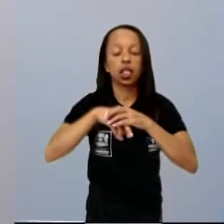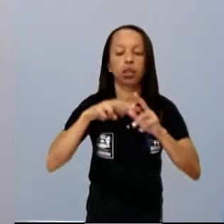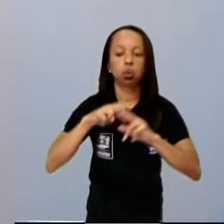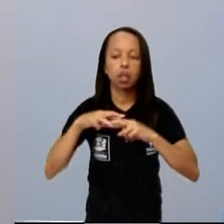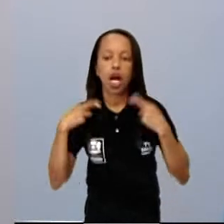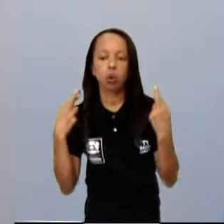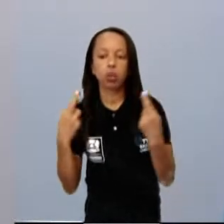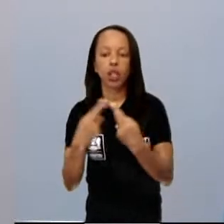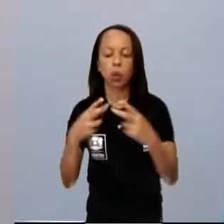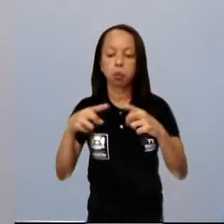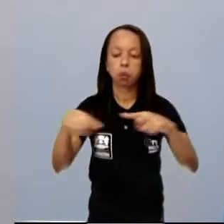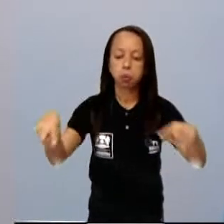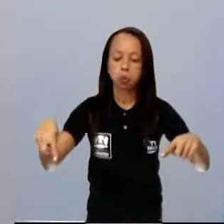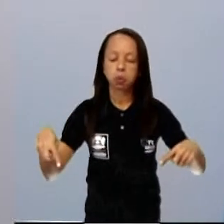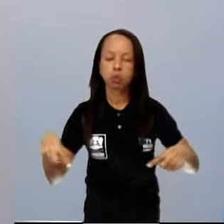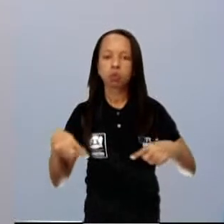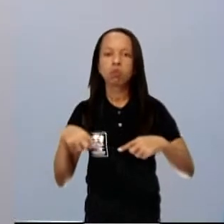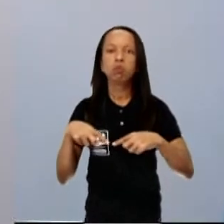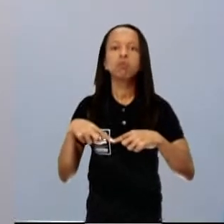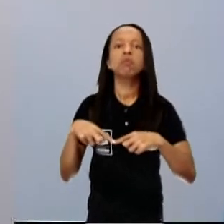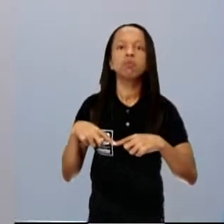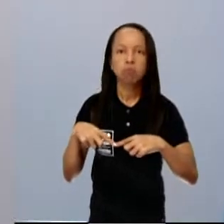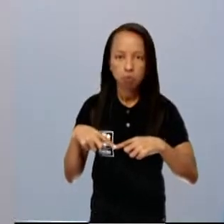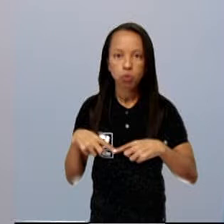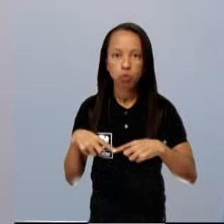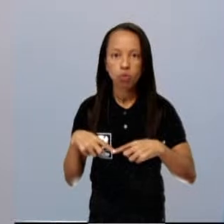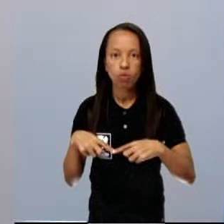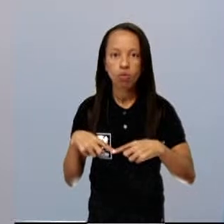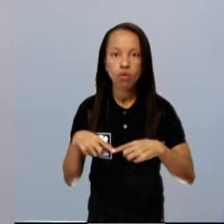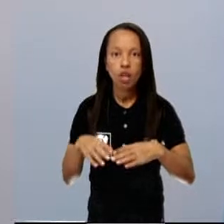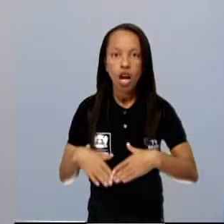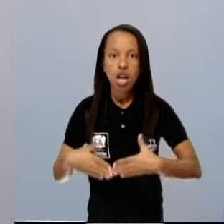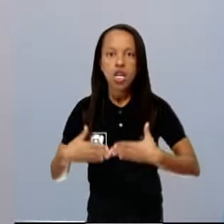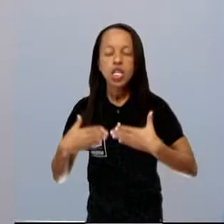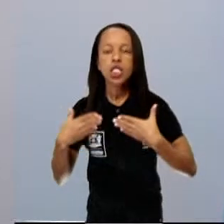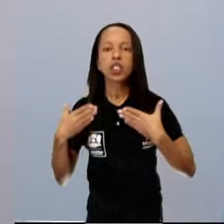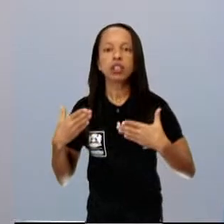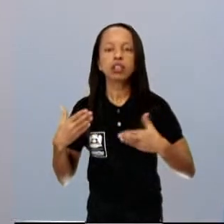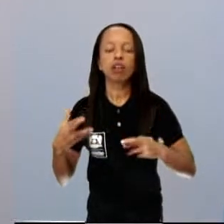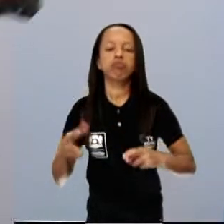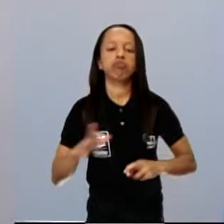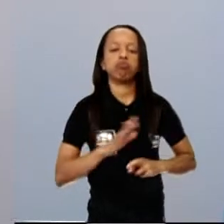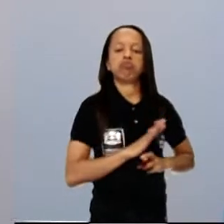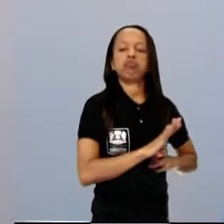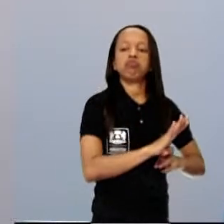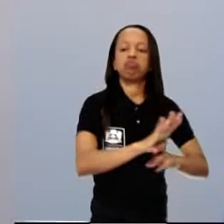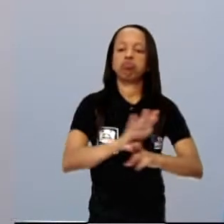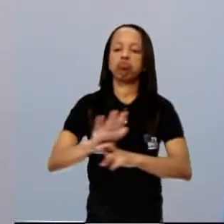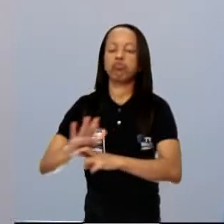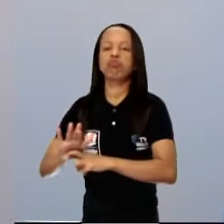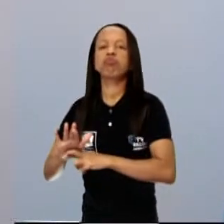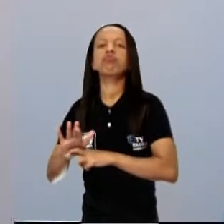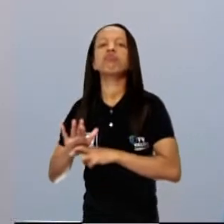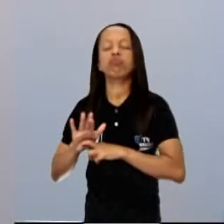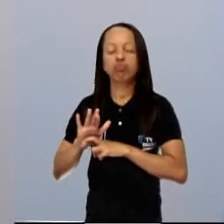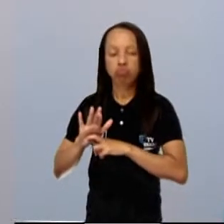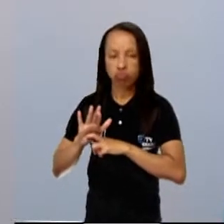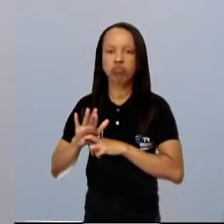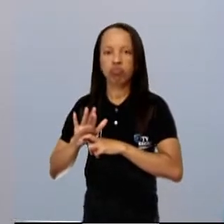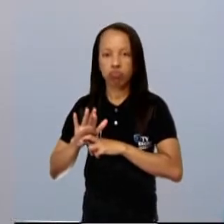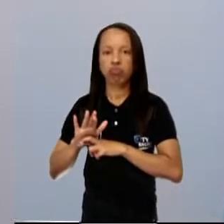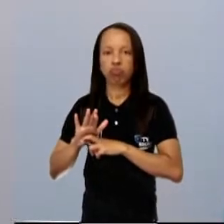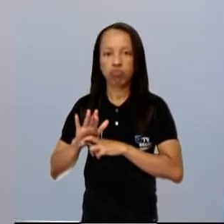se autoproclamaram, se autocolocaram como representantes de todo o país e